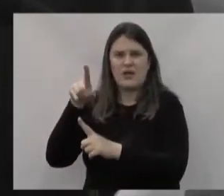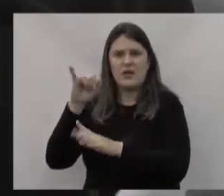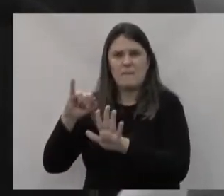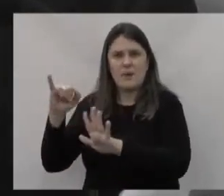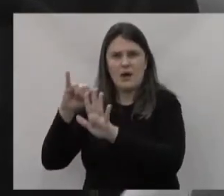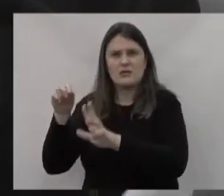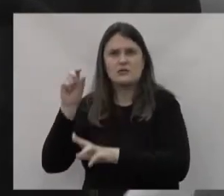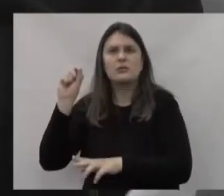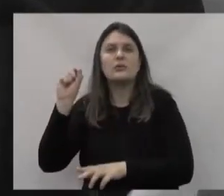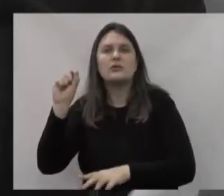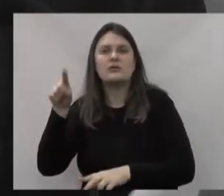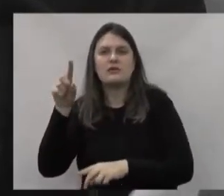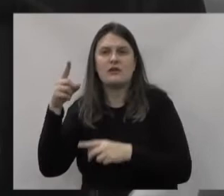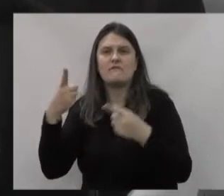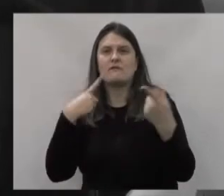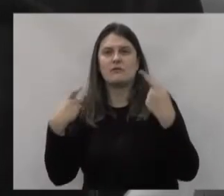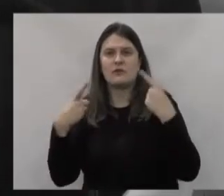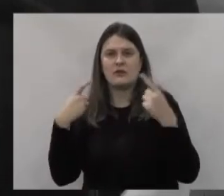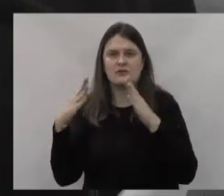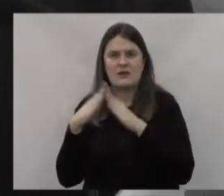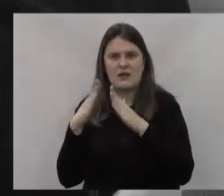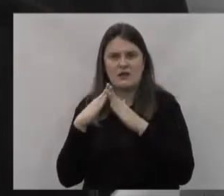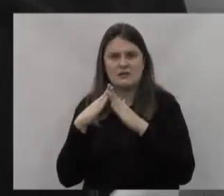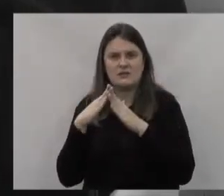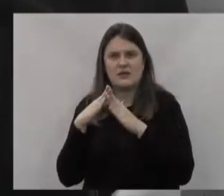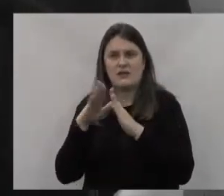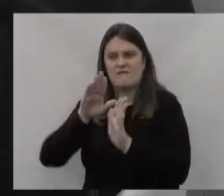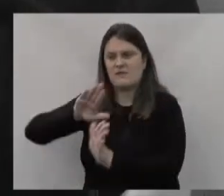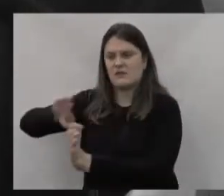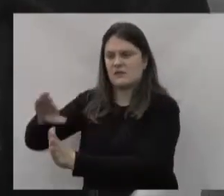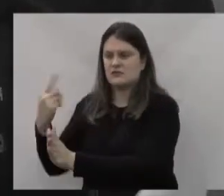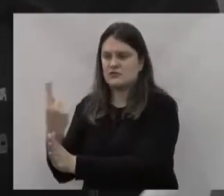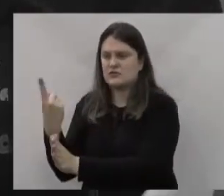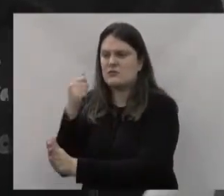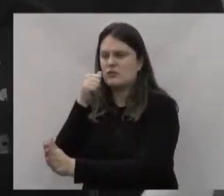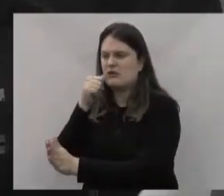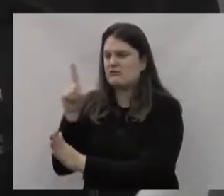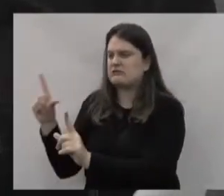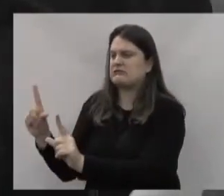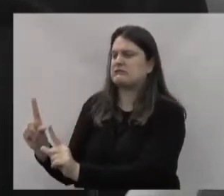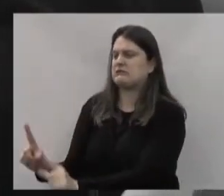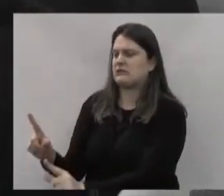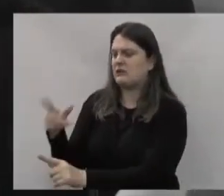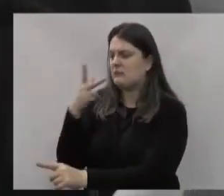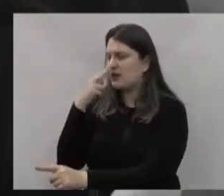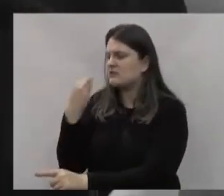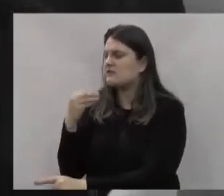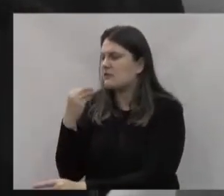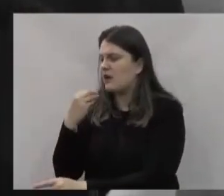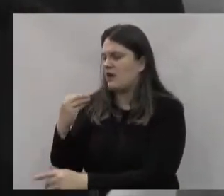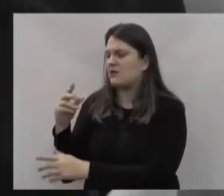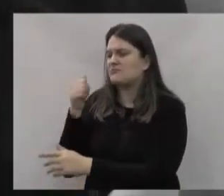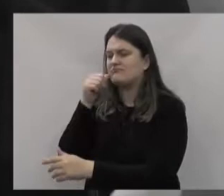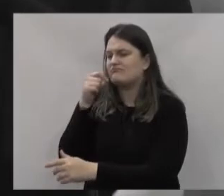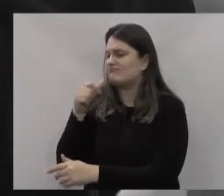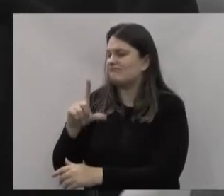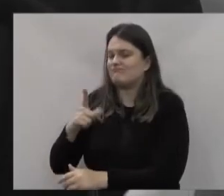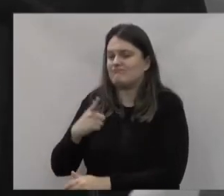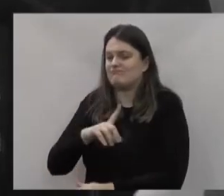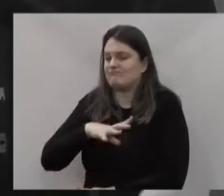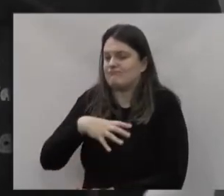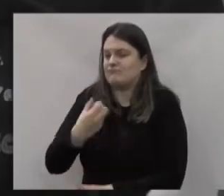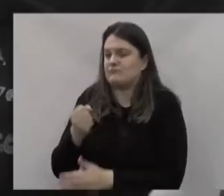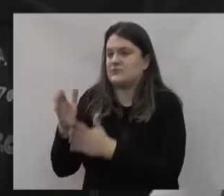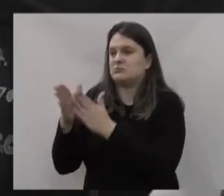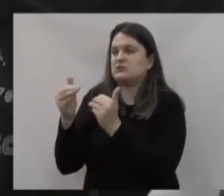imagem do que é violência doméstica. É você isolar essa mulher, é você diminuir ela, deixar ela tão fraca que ela não tem forças para